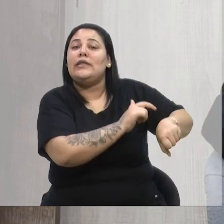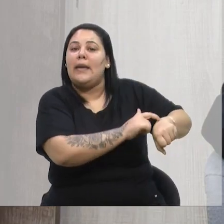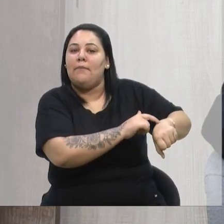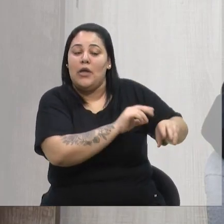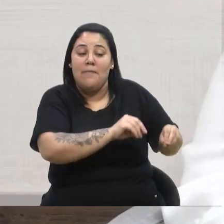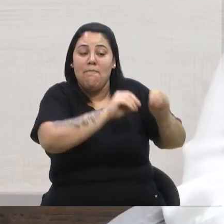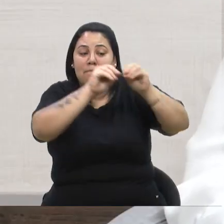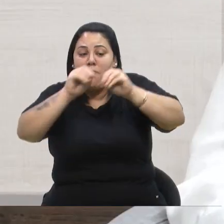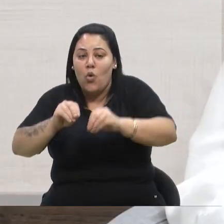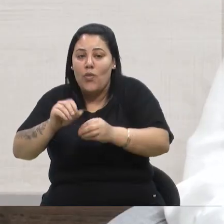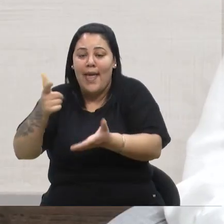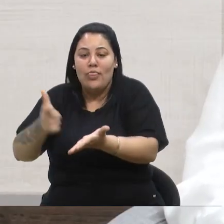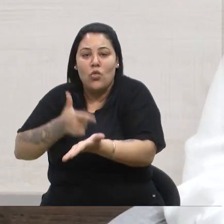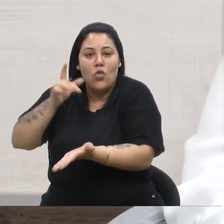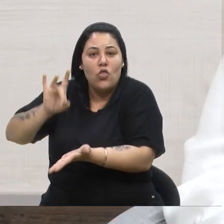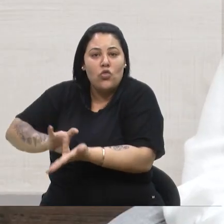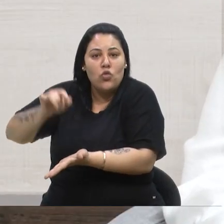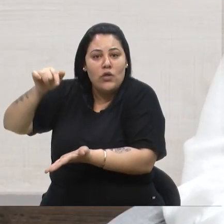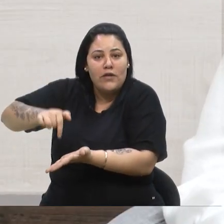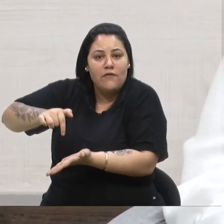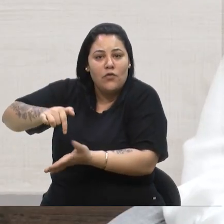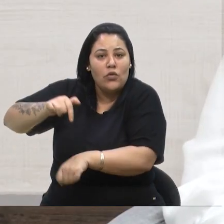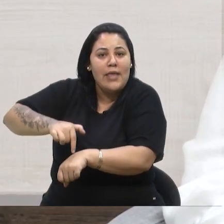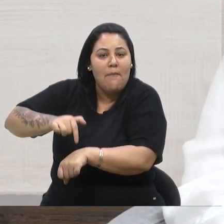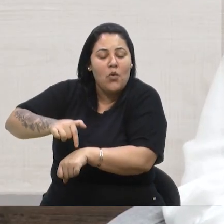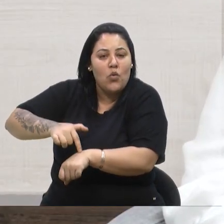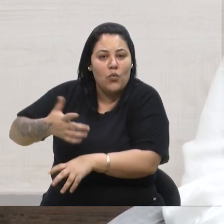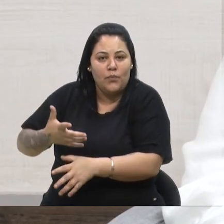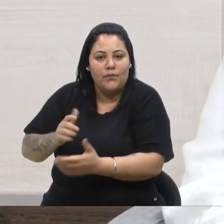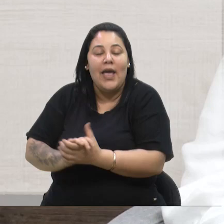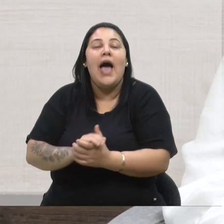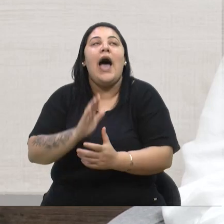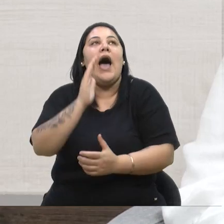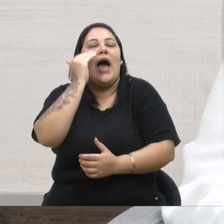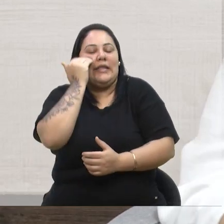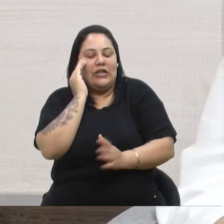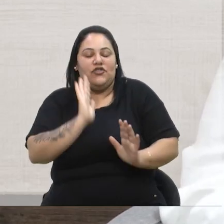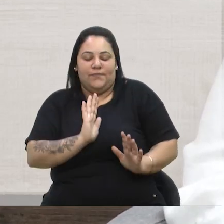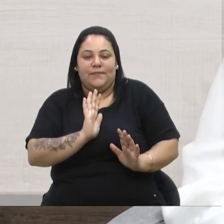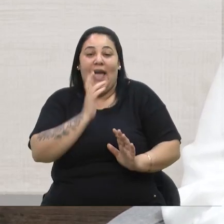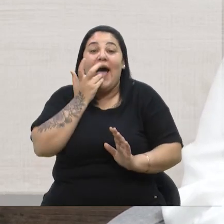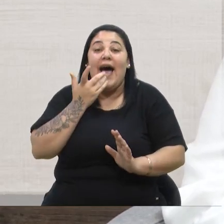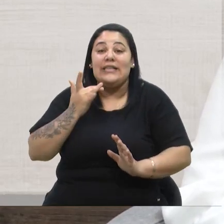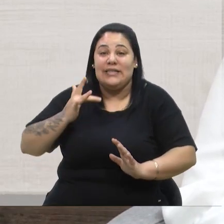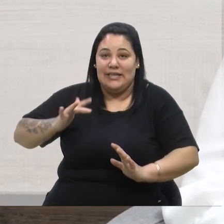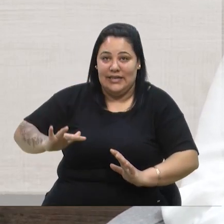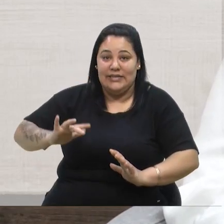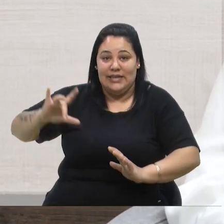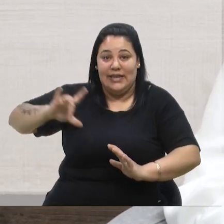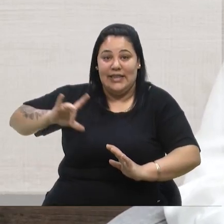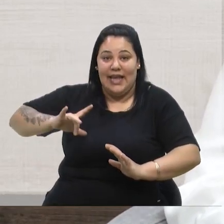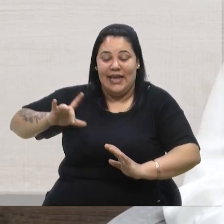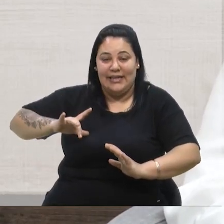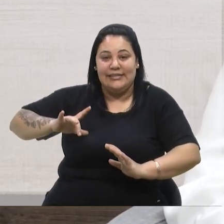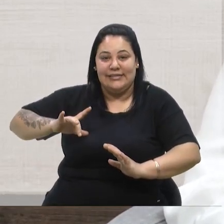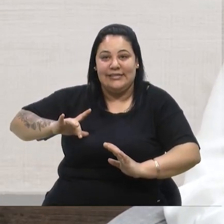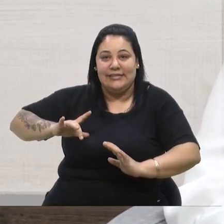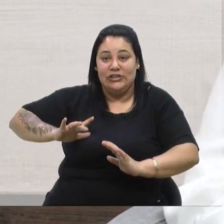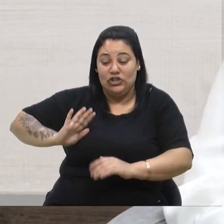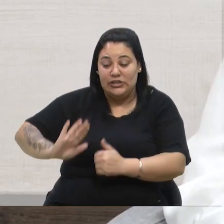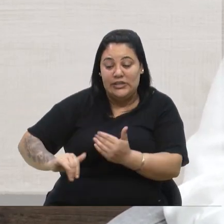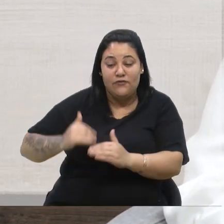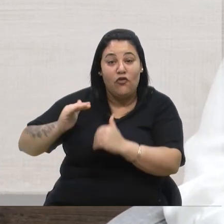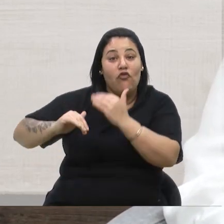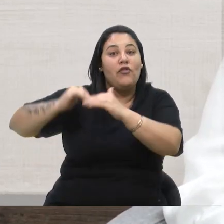livro? Ok. As crianças, elas passam, como nós, os adultos, por crises de crescimento,